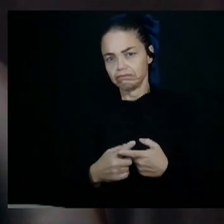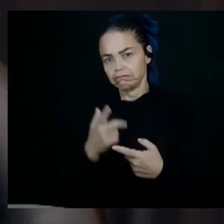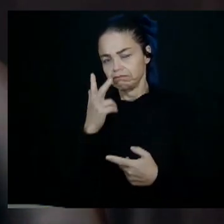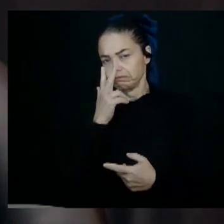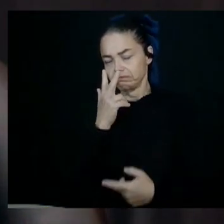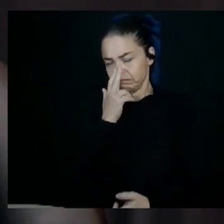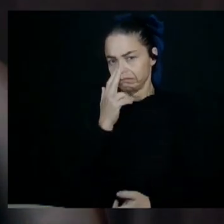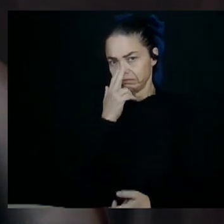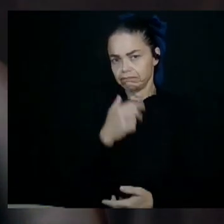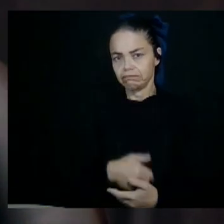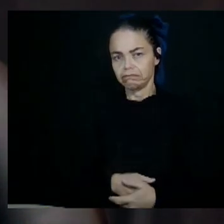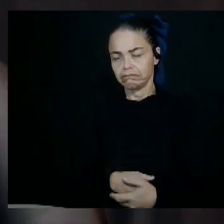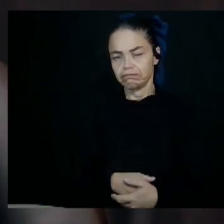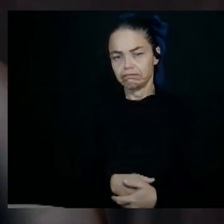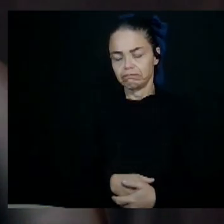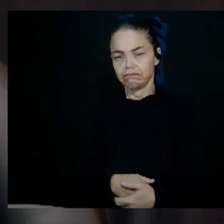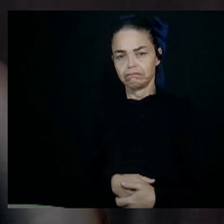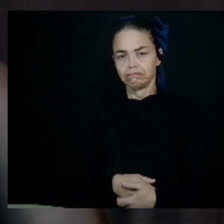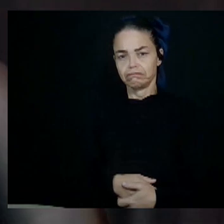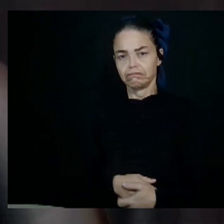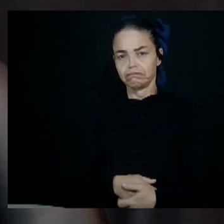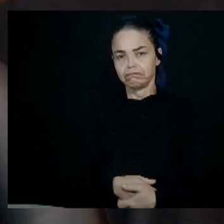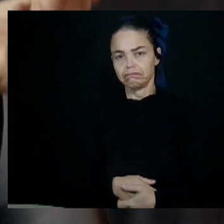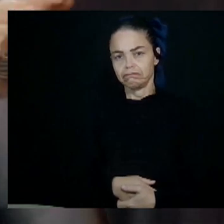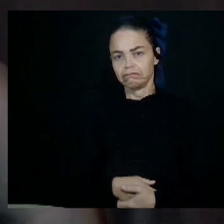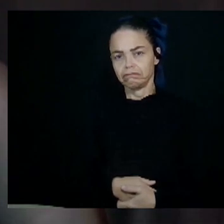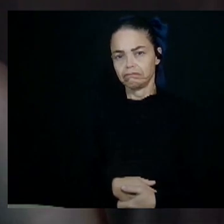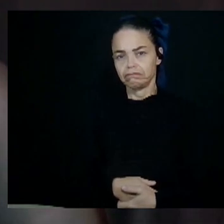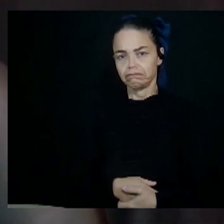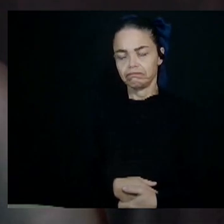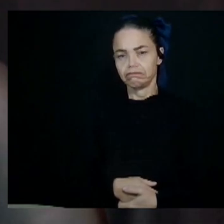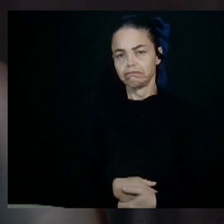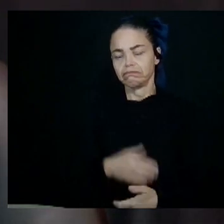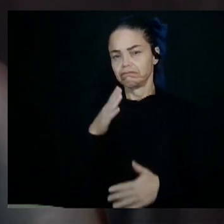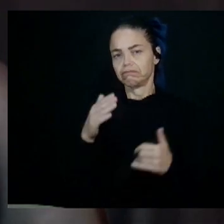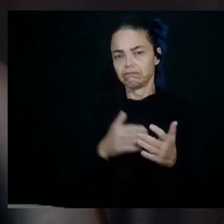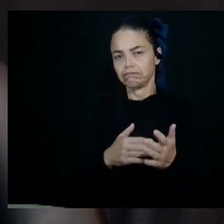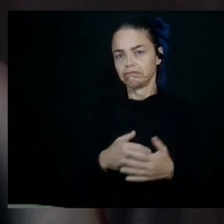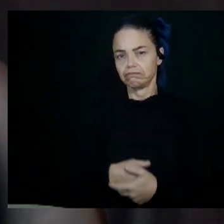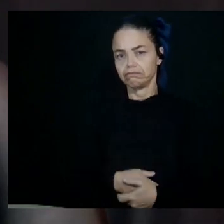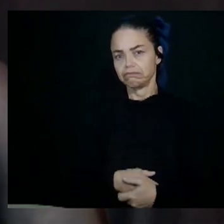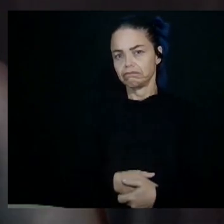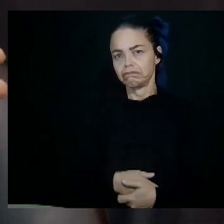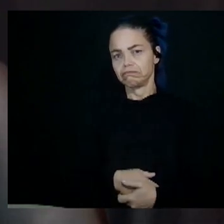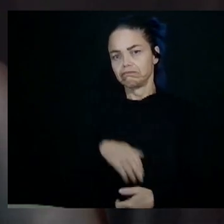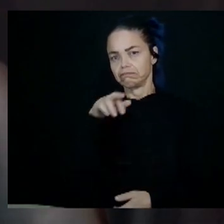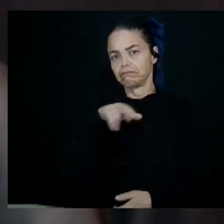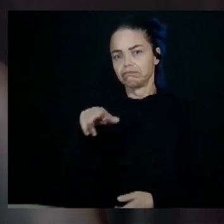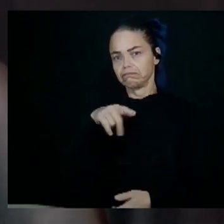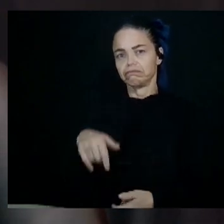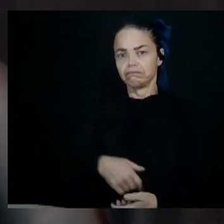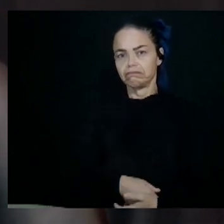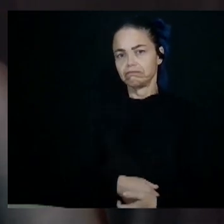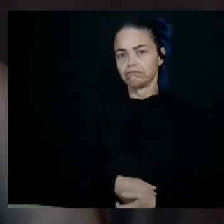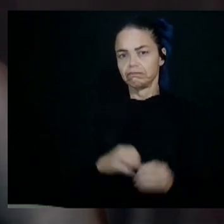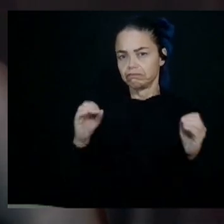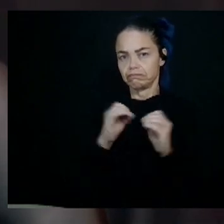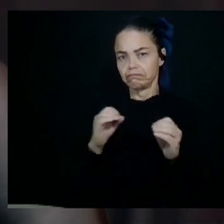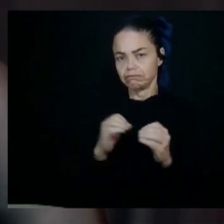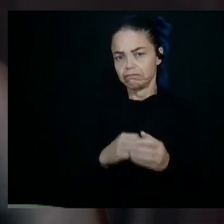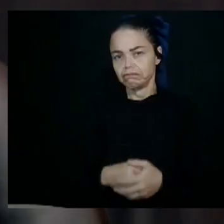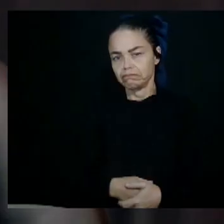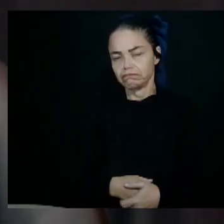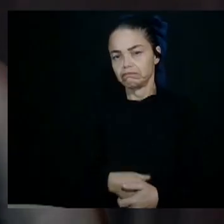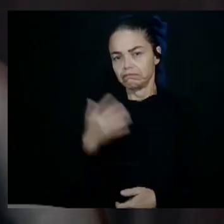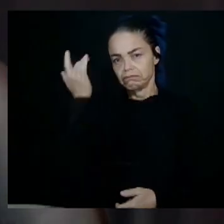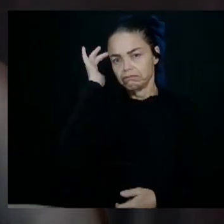foi eu não sei, assim, todos lá falavam assim, o que você fez diferente? Eu não fiz nada diferente. Eu falei assim, eu